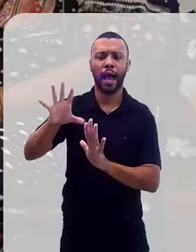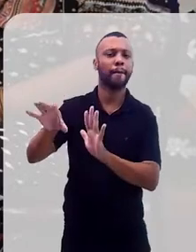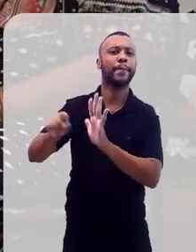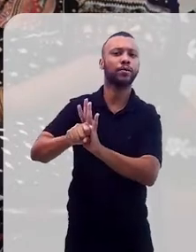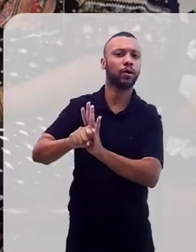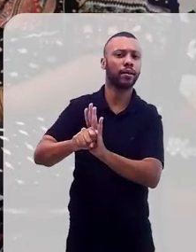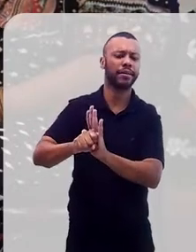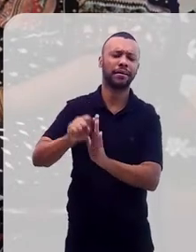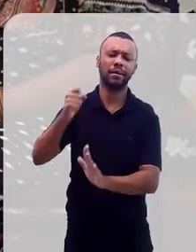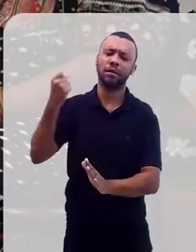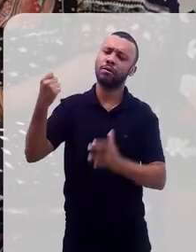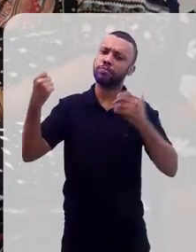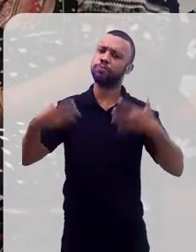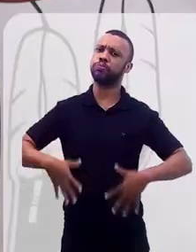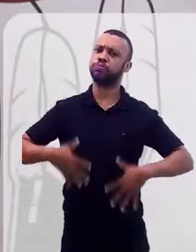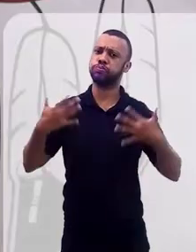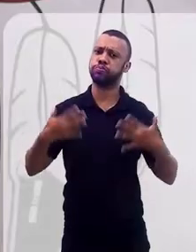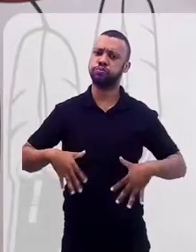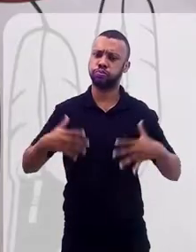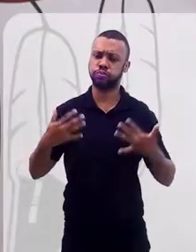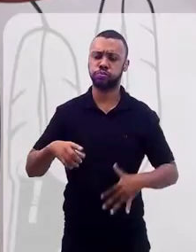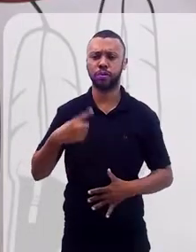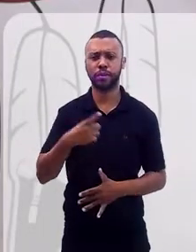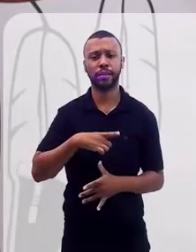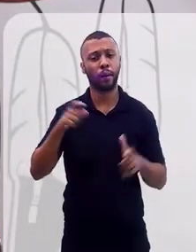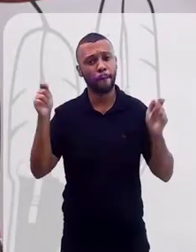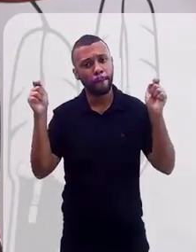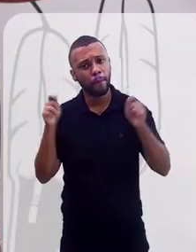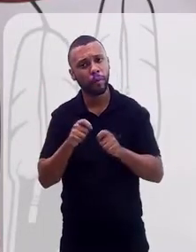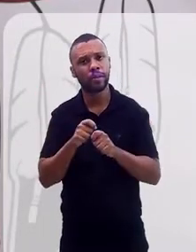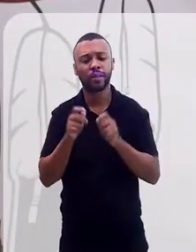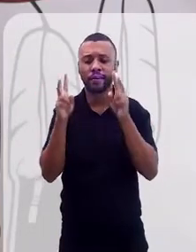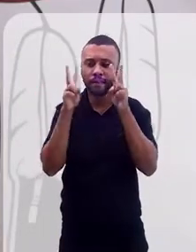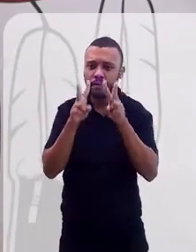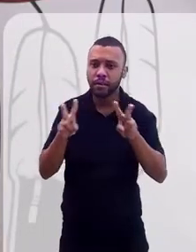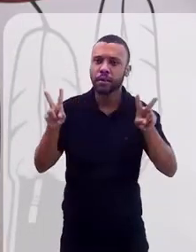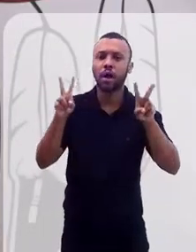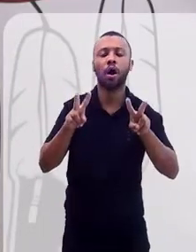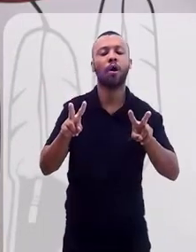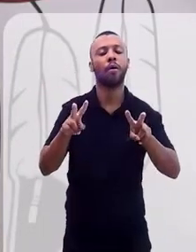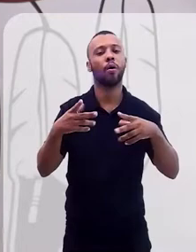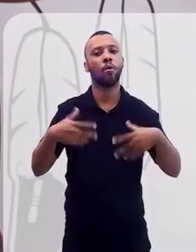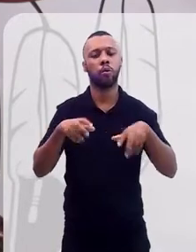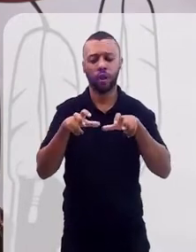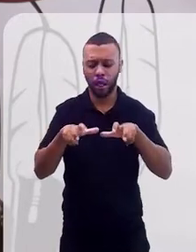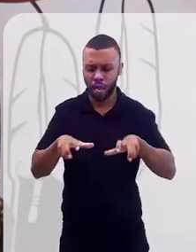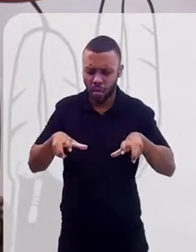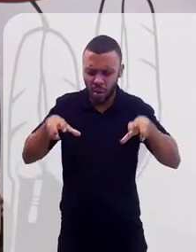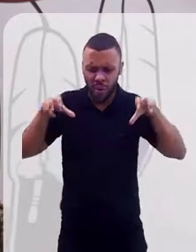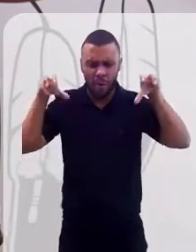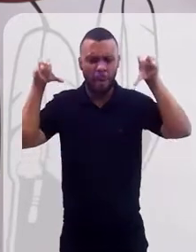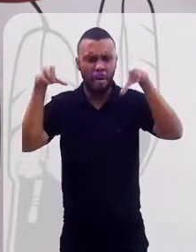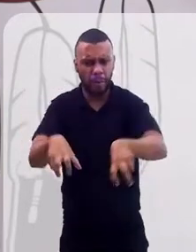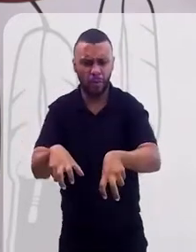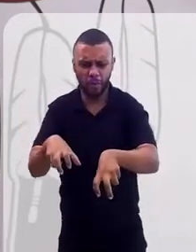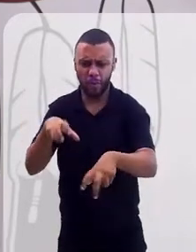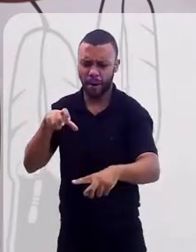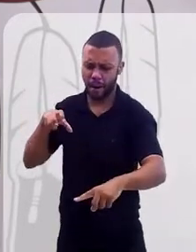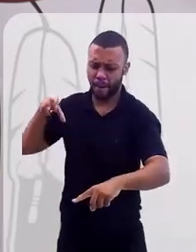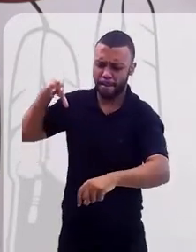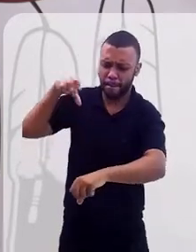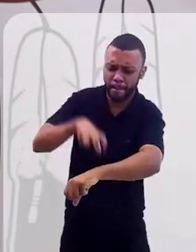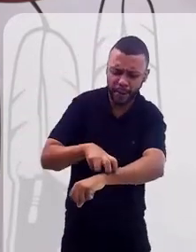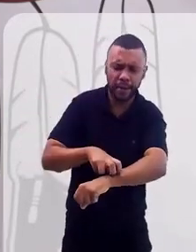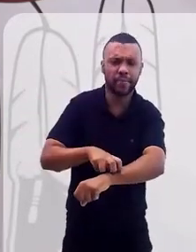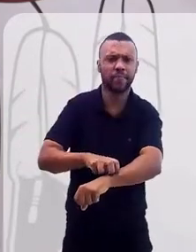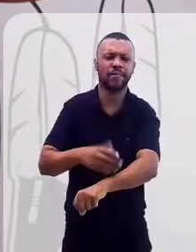é muito, muito grande. Então, ela tem um poder de visão muito grande, ela agarra as coisas com